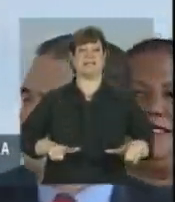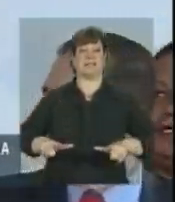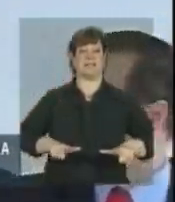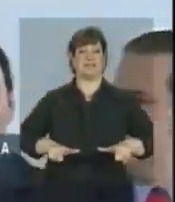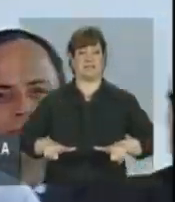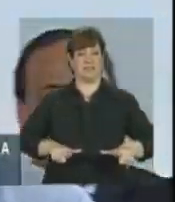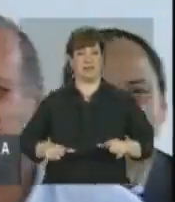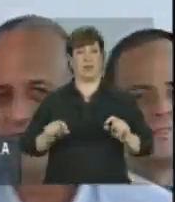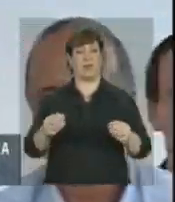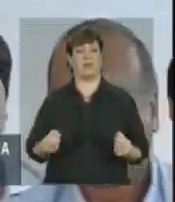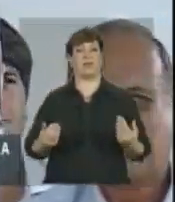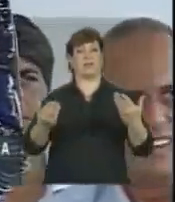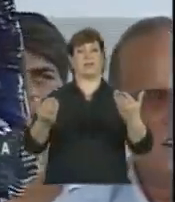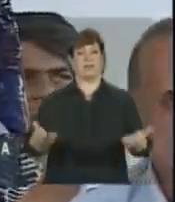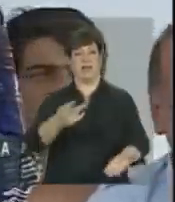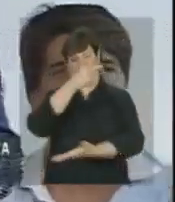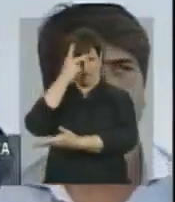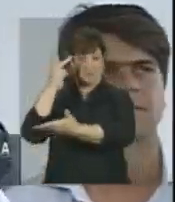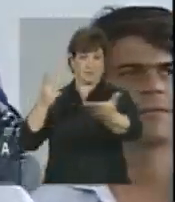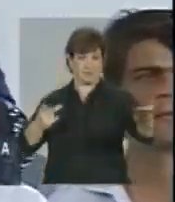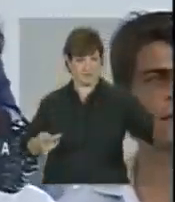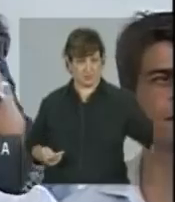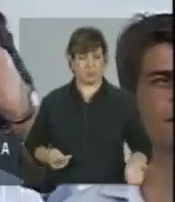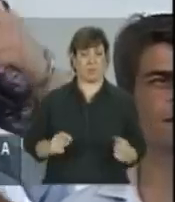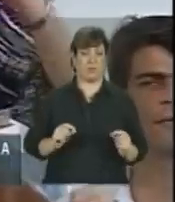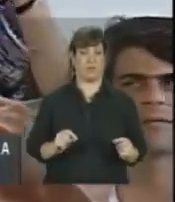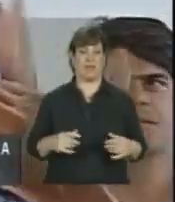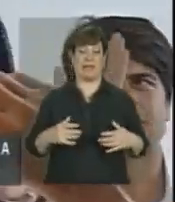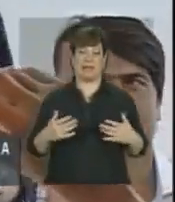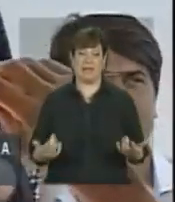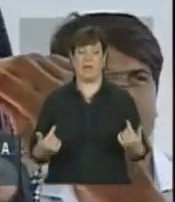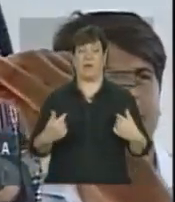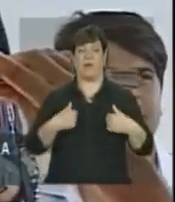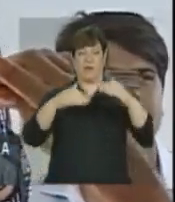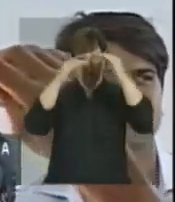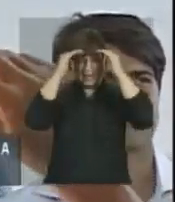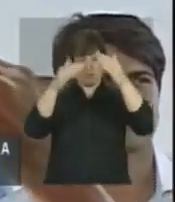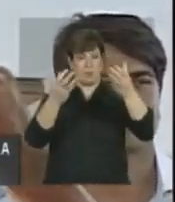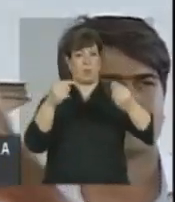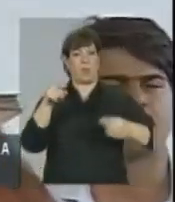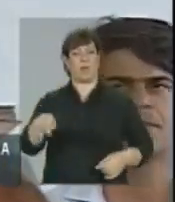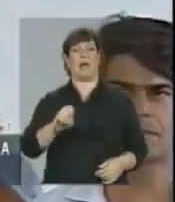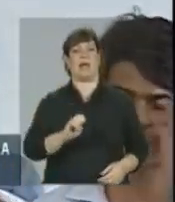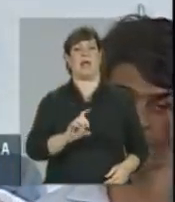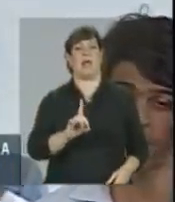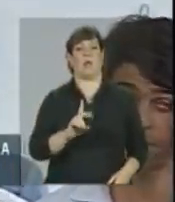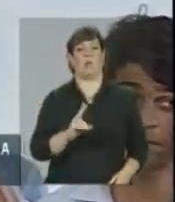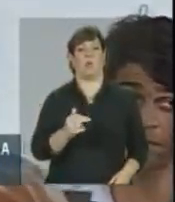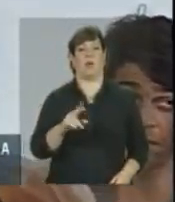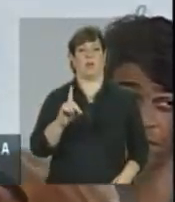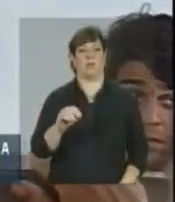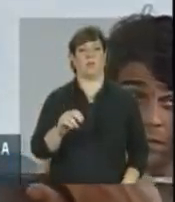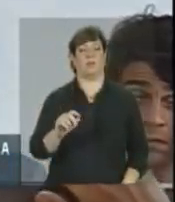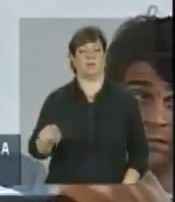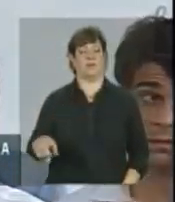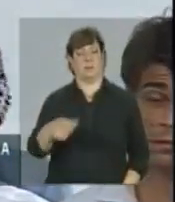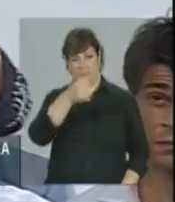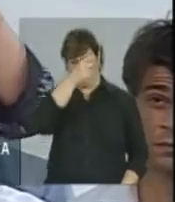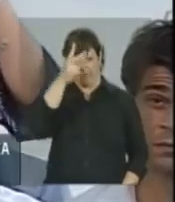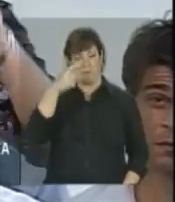serviço que presta para as pessoas. Então, o que eu respeito aqui no Eduardo Paes, na área da saúde, é